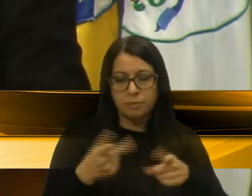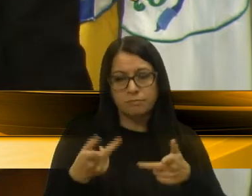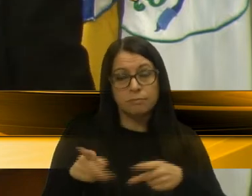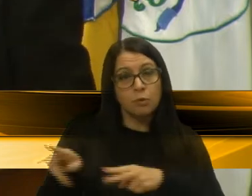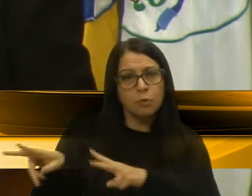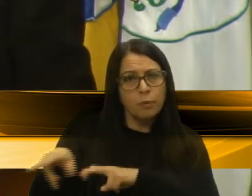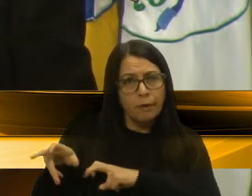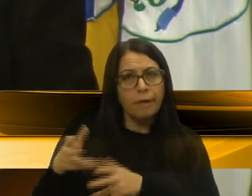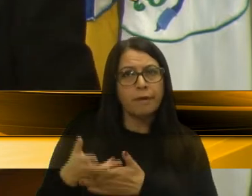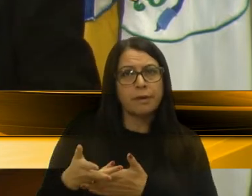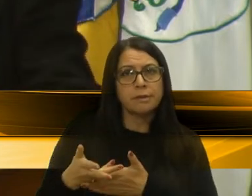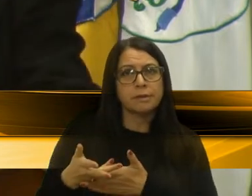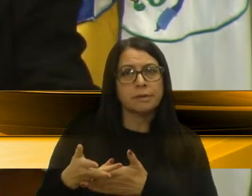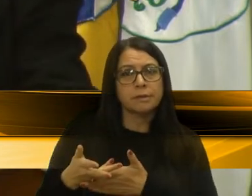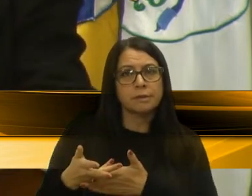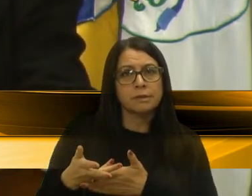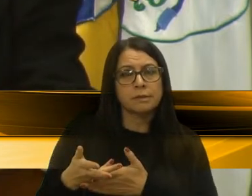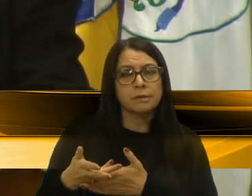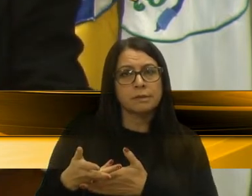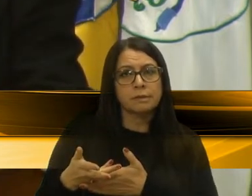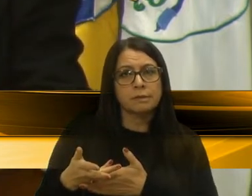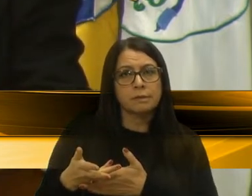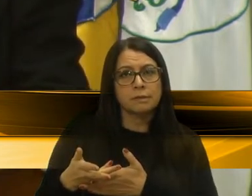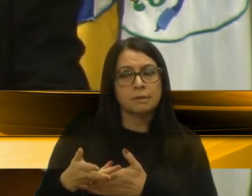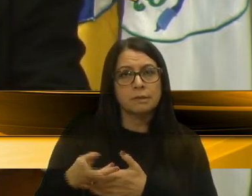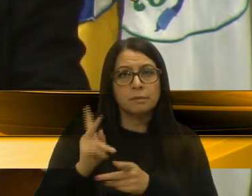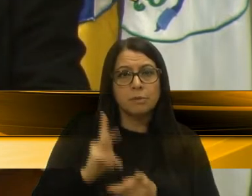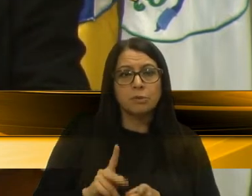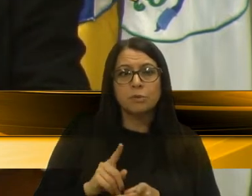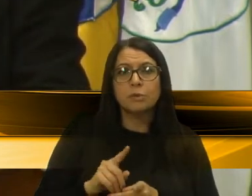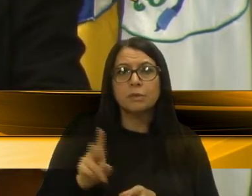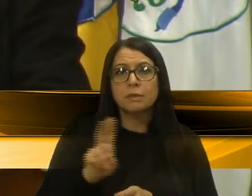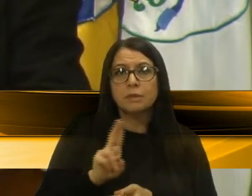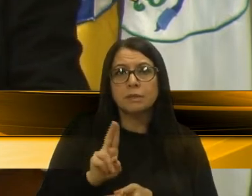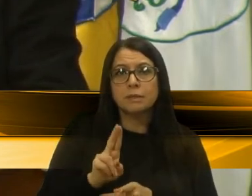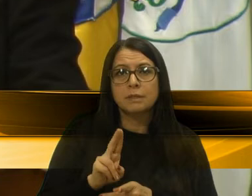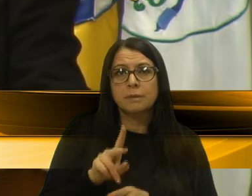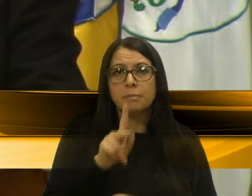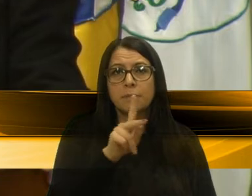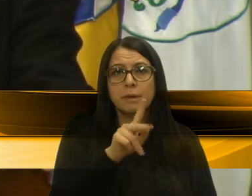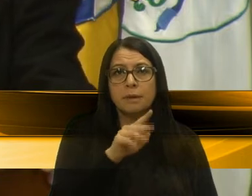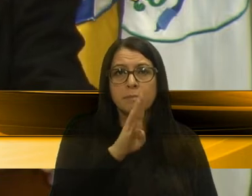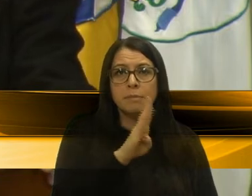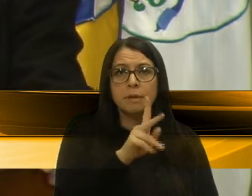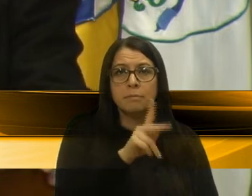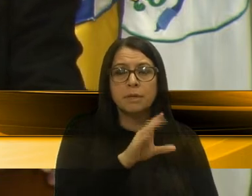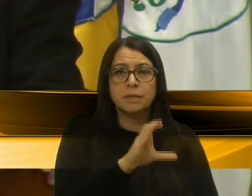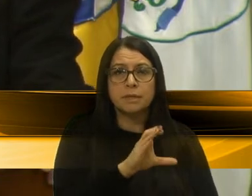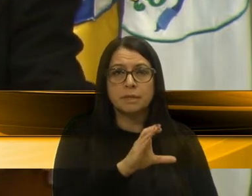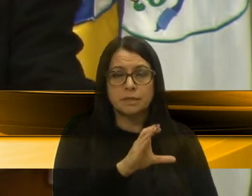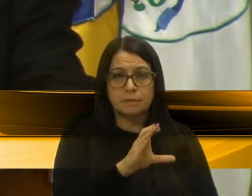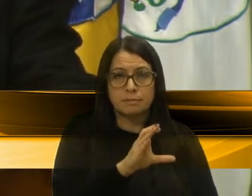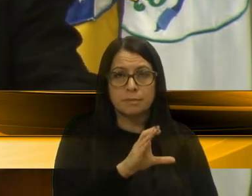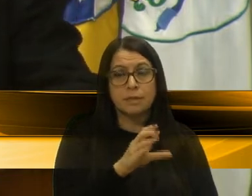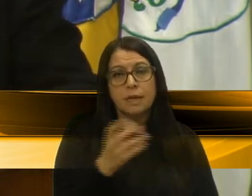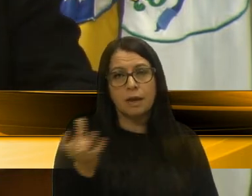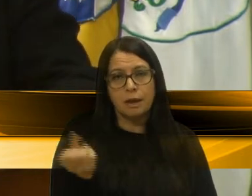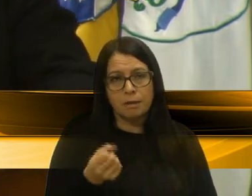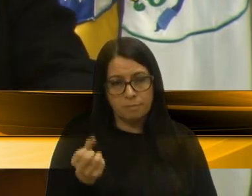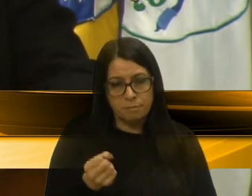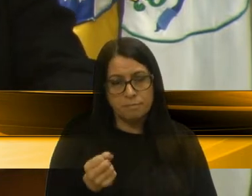rurais e também aquilo que a gente chama de BPC, benefício de prestação continuada.